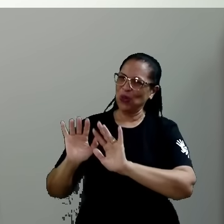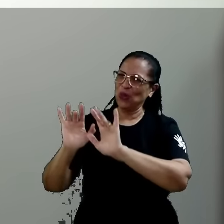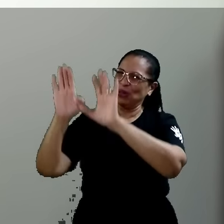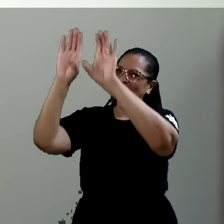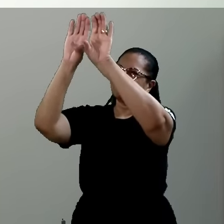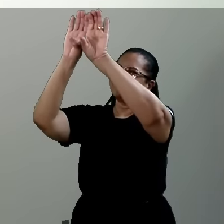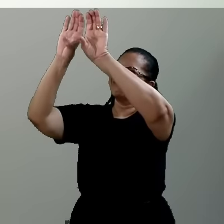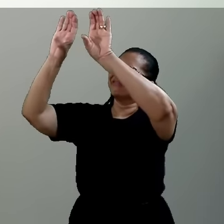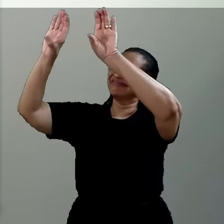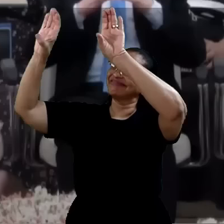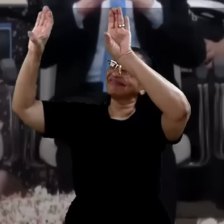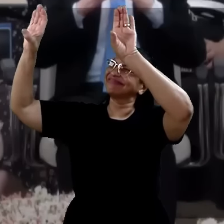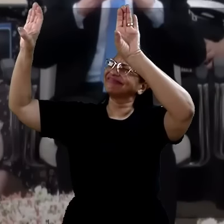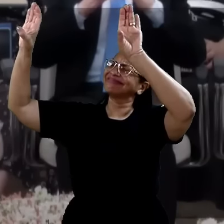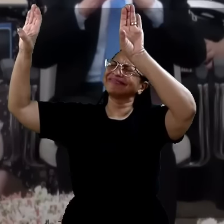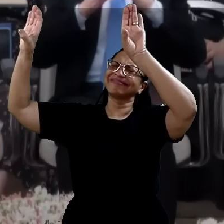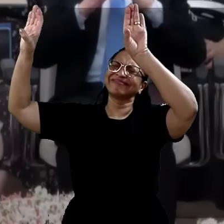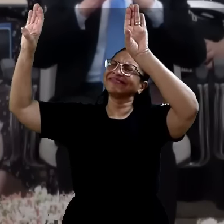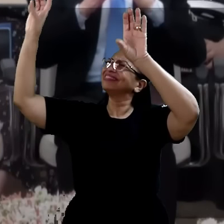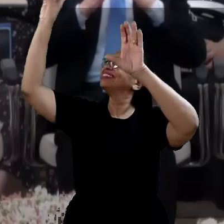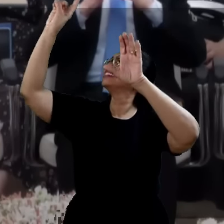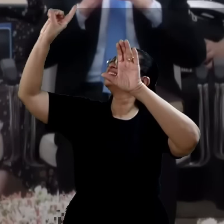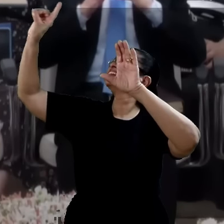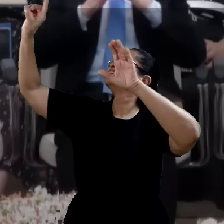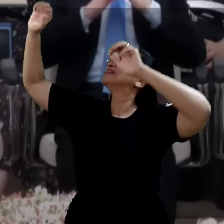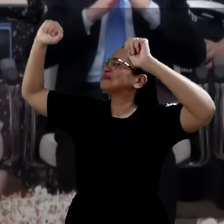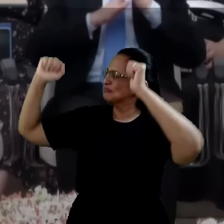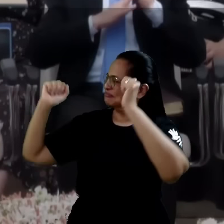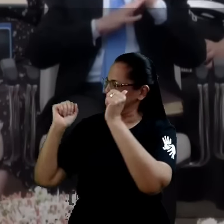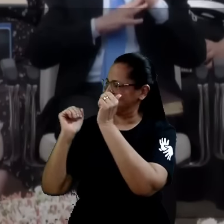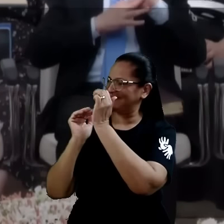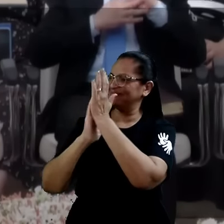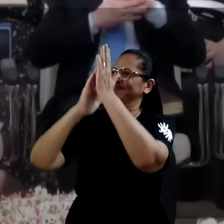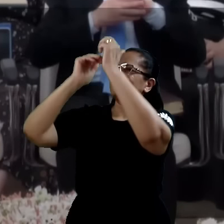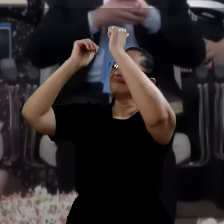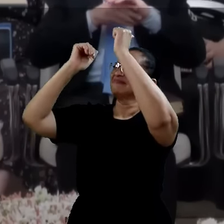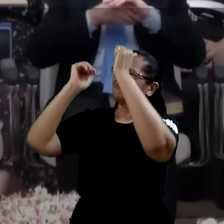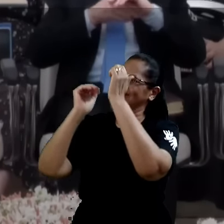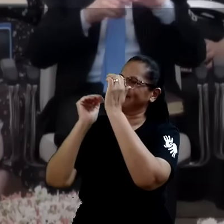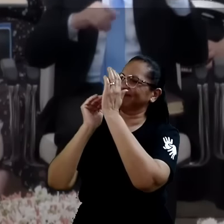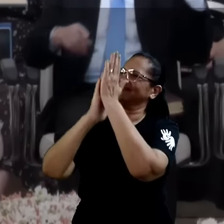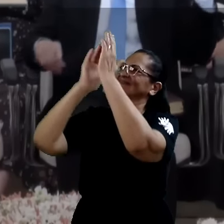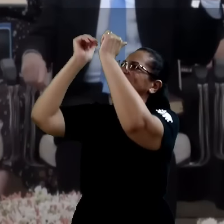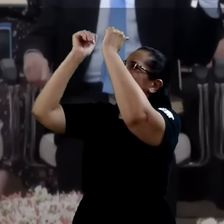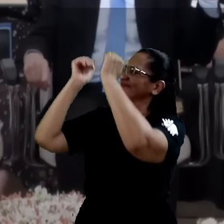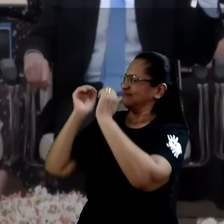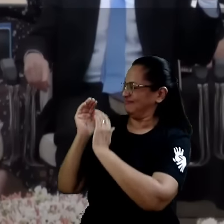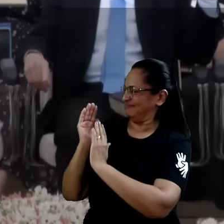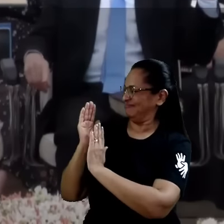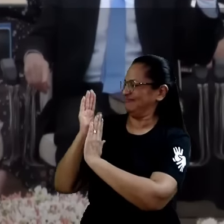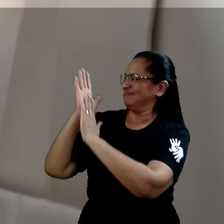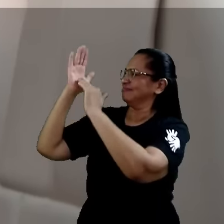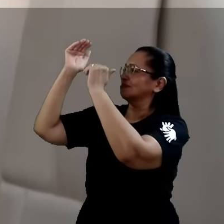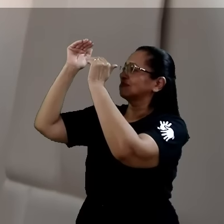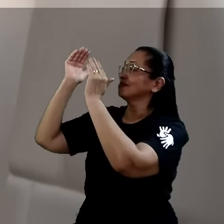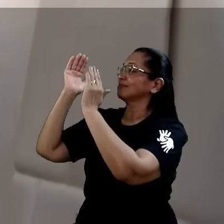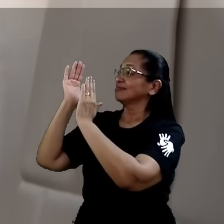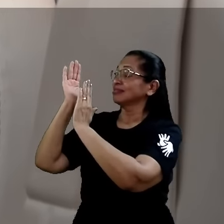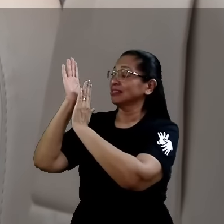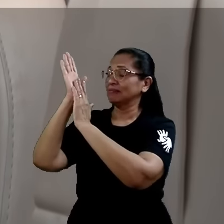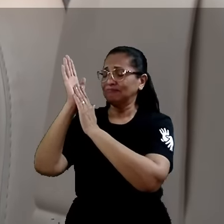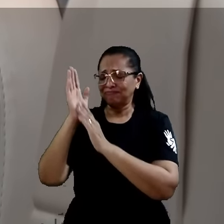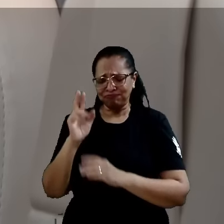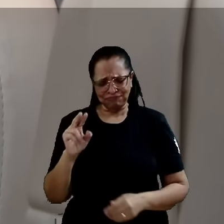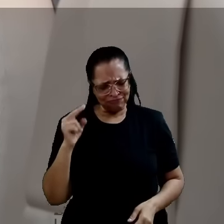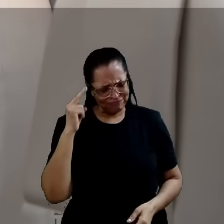Deus a Deus e de sempre louvar do céu eu